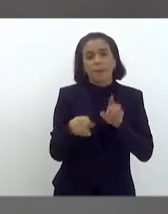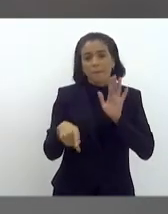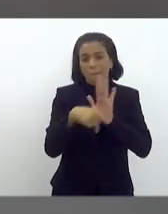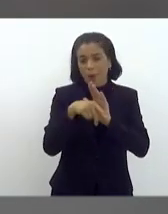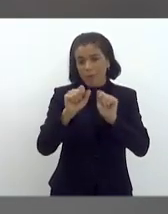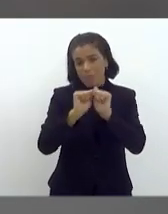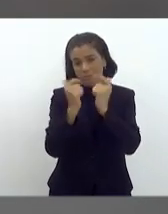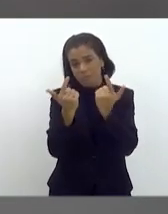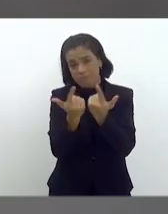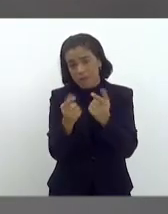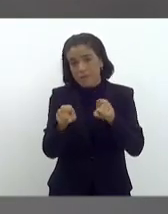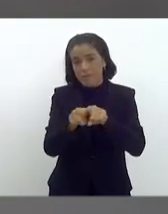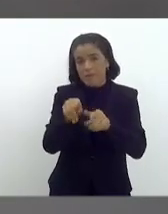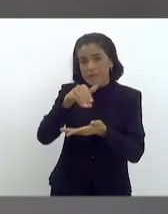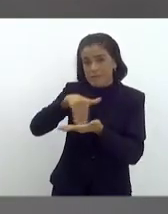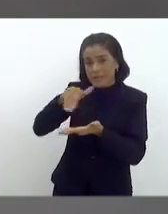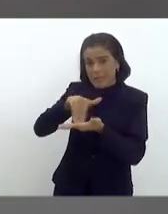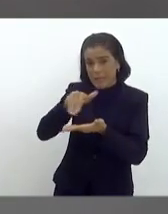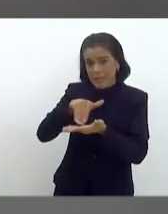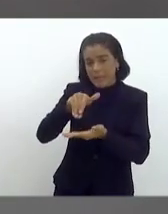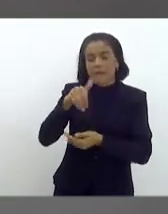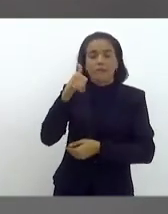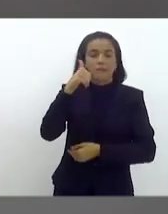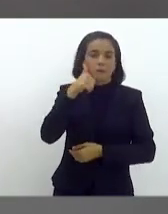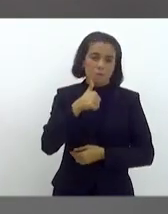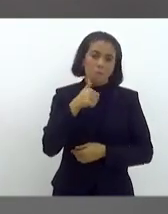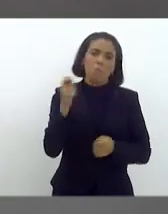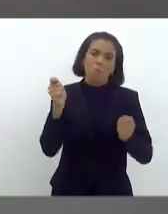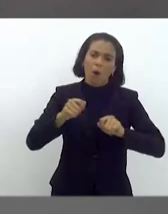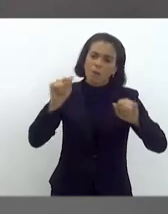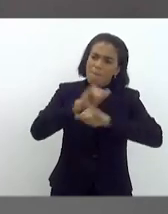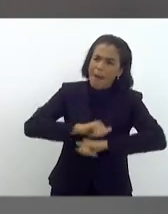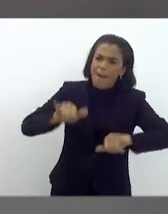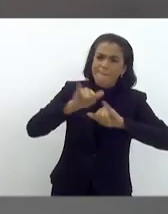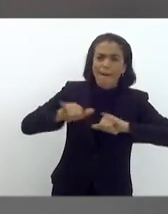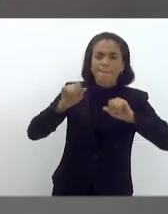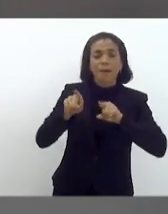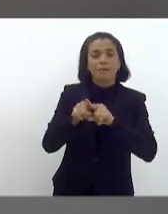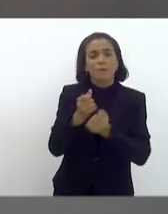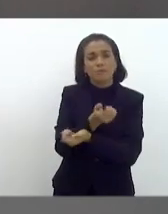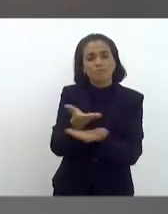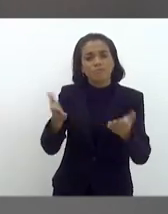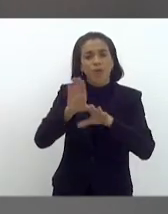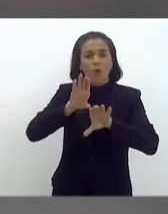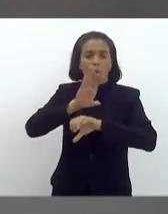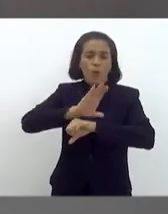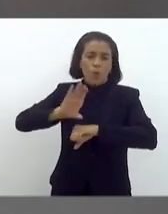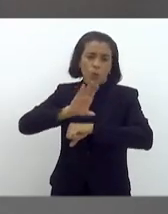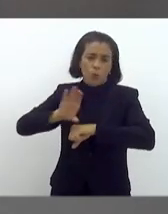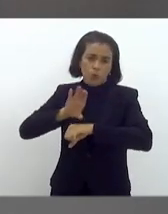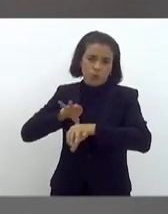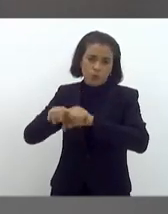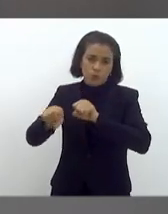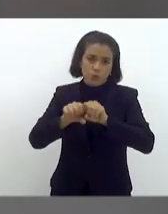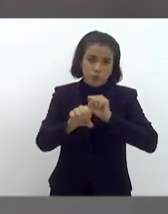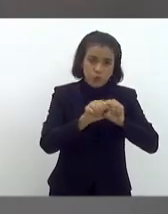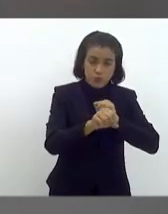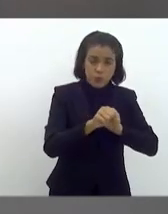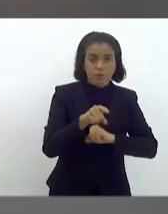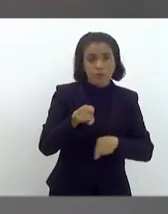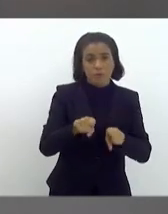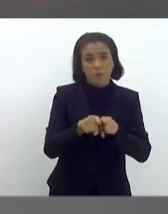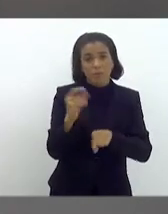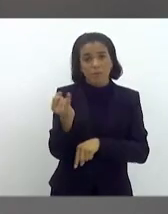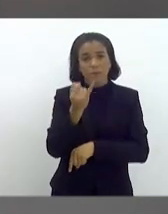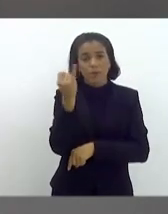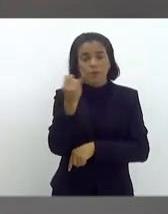alerj com a Secretaria da Mulher pode nos ajudar a fazer campanhas e capacitações e acho que algo extremamente importante né